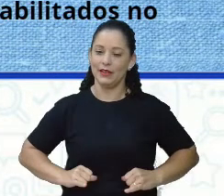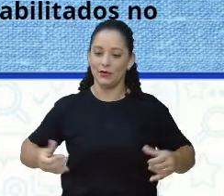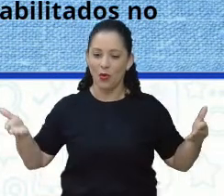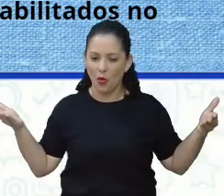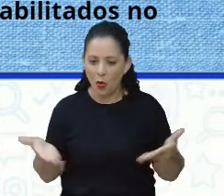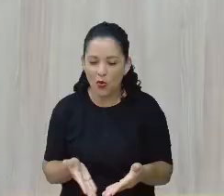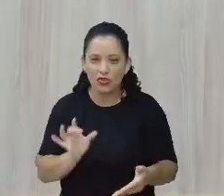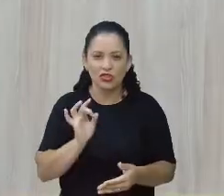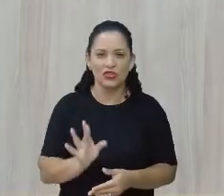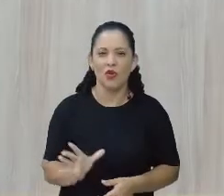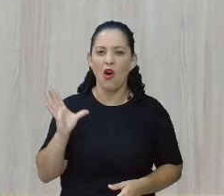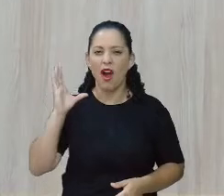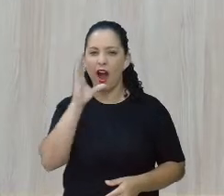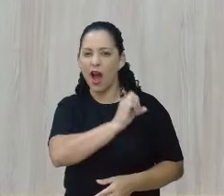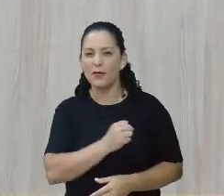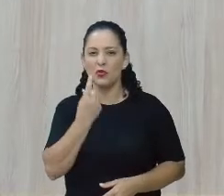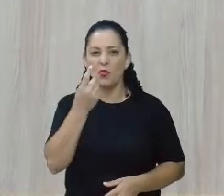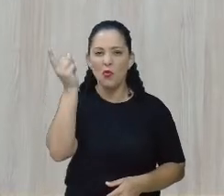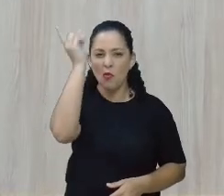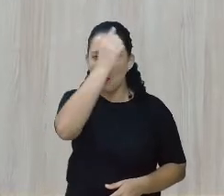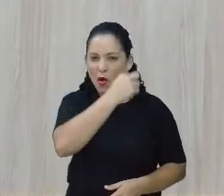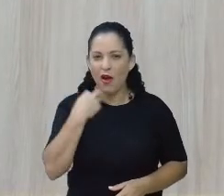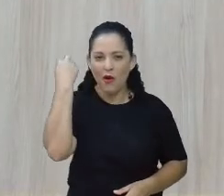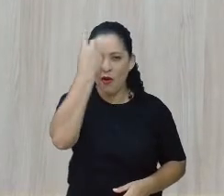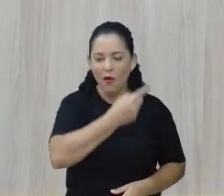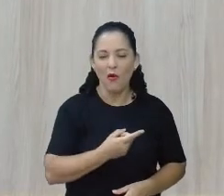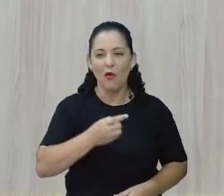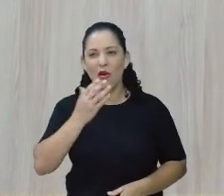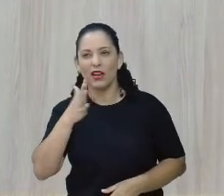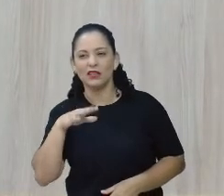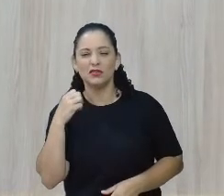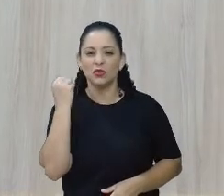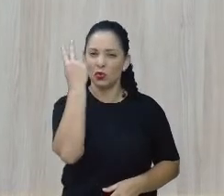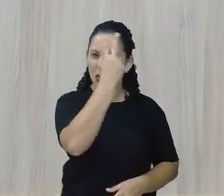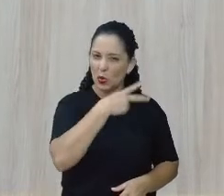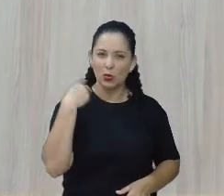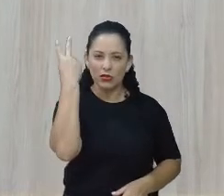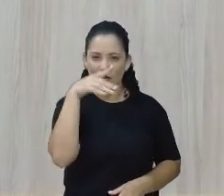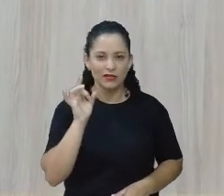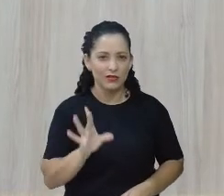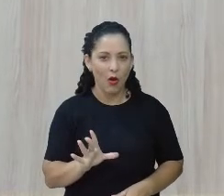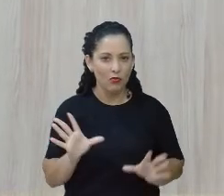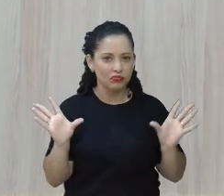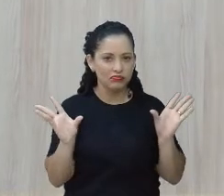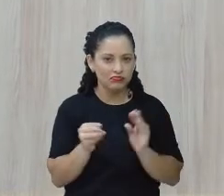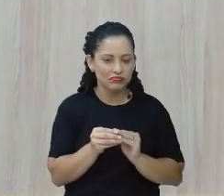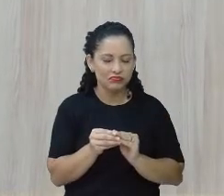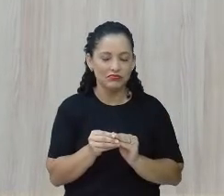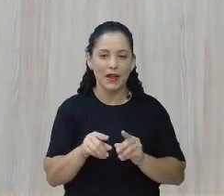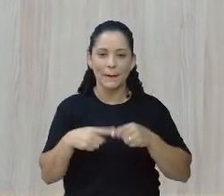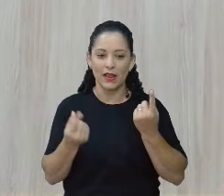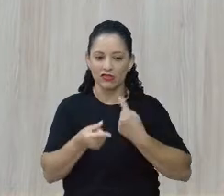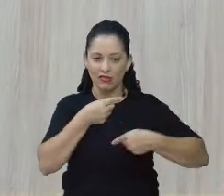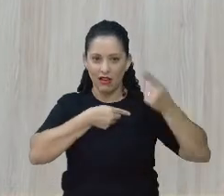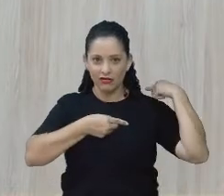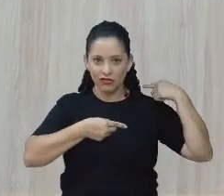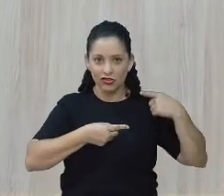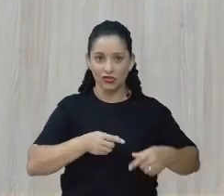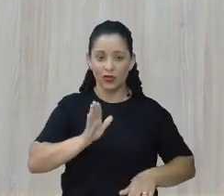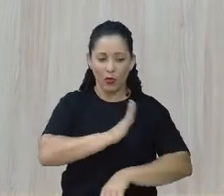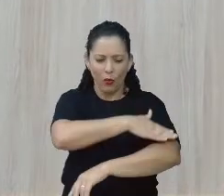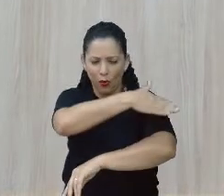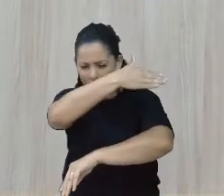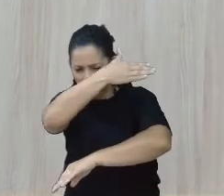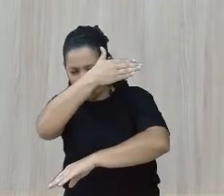ali de 2, 3 horinhas para recarregar. Imagina, você precisa carregar por 30 horas um aparelho. Tinha que deixar aí o dia